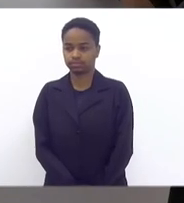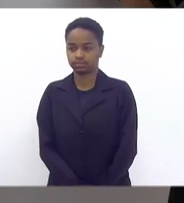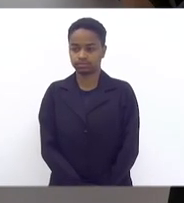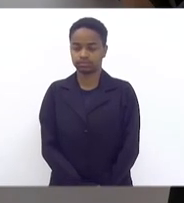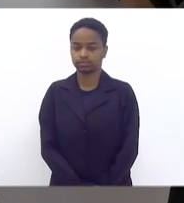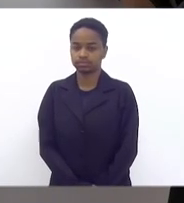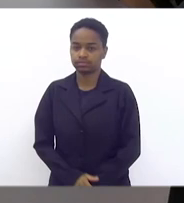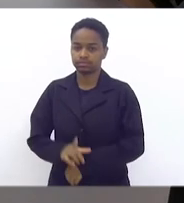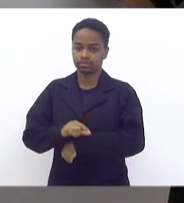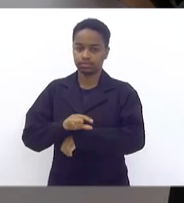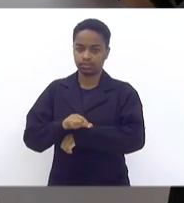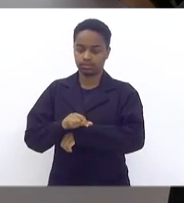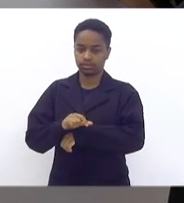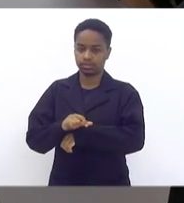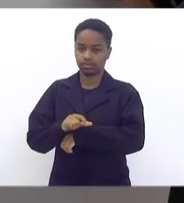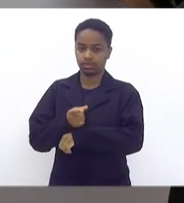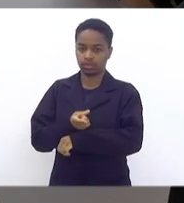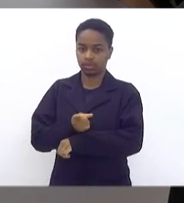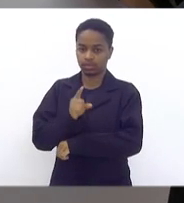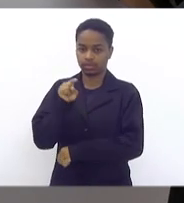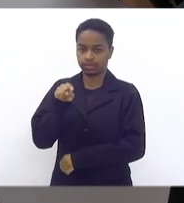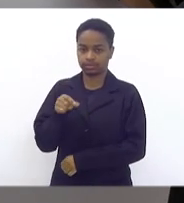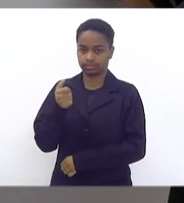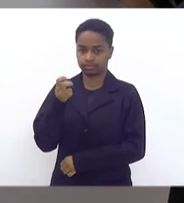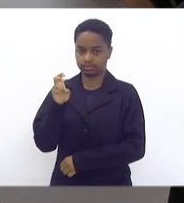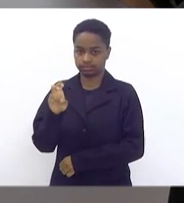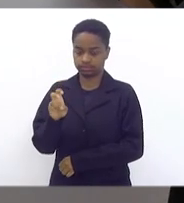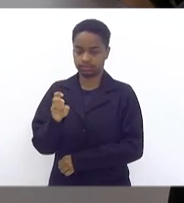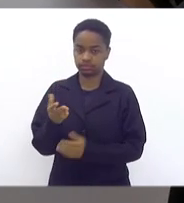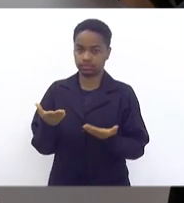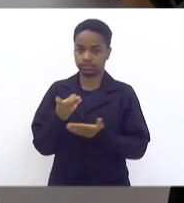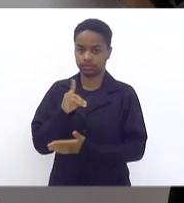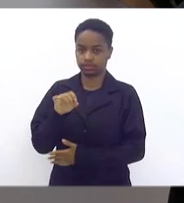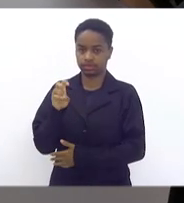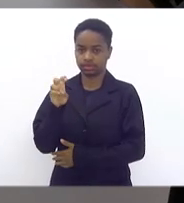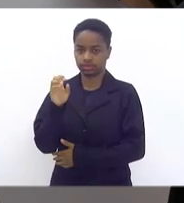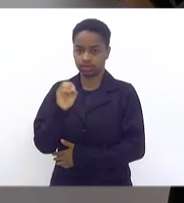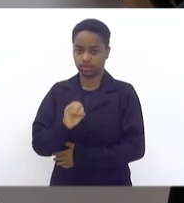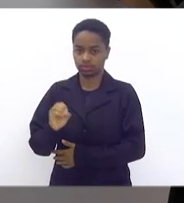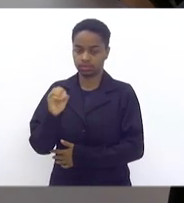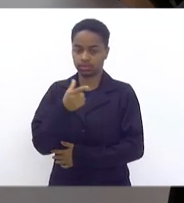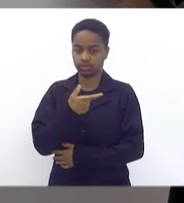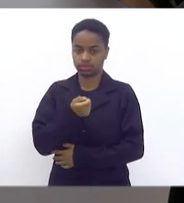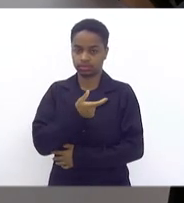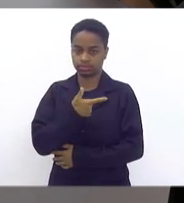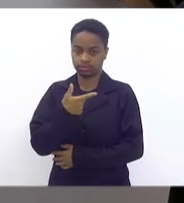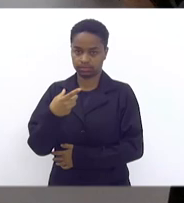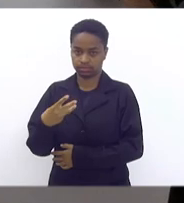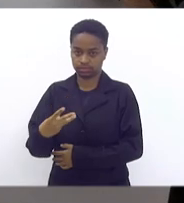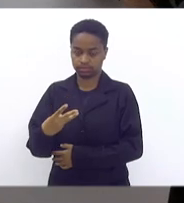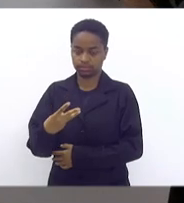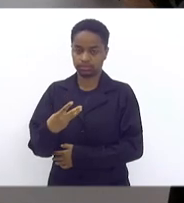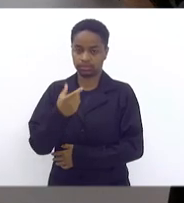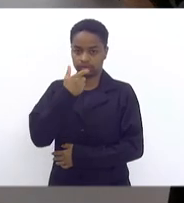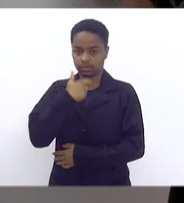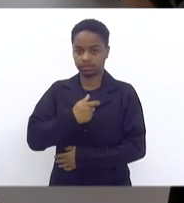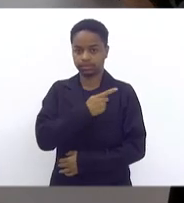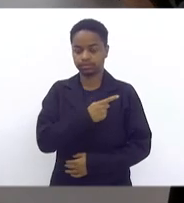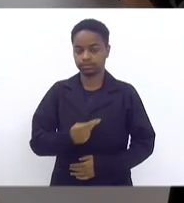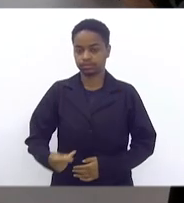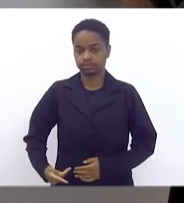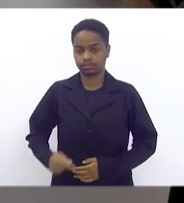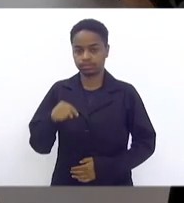às 13:15 do dia 5 de outubro de 2023 na condição de